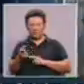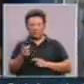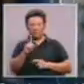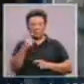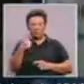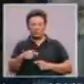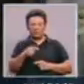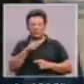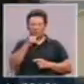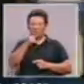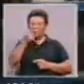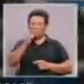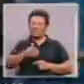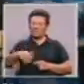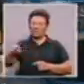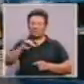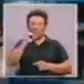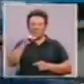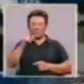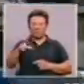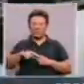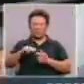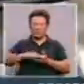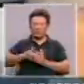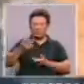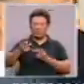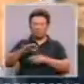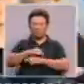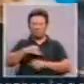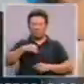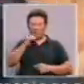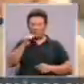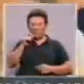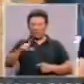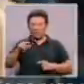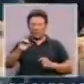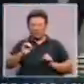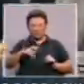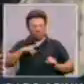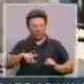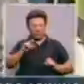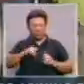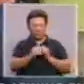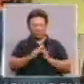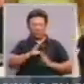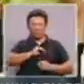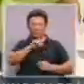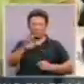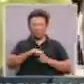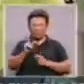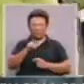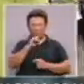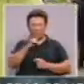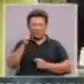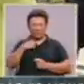e que não tem entrado na rotina não entrou na rotina do diagnóstico médico nem em Portugal nem enfim em todo o mundo e por isso também